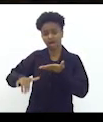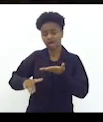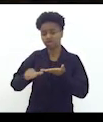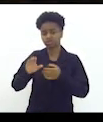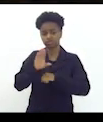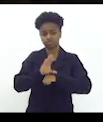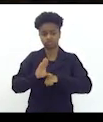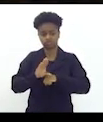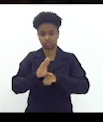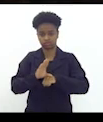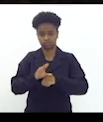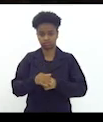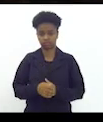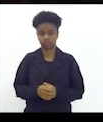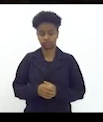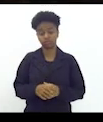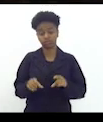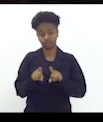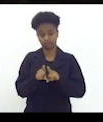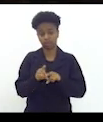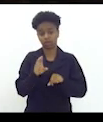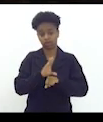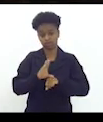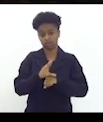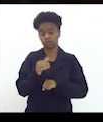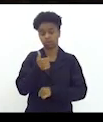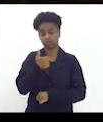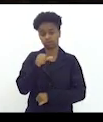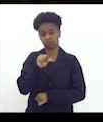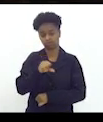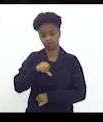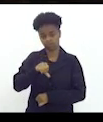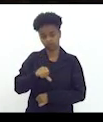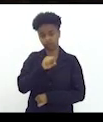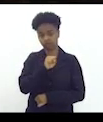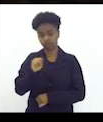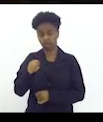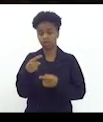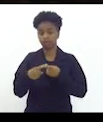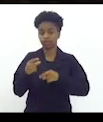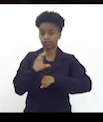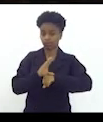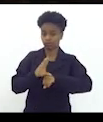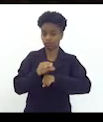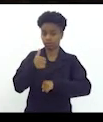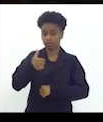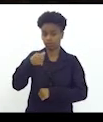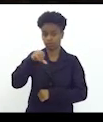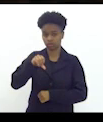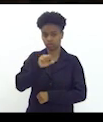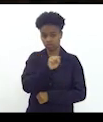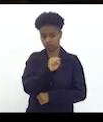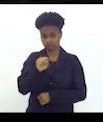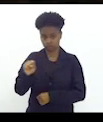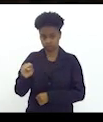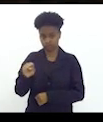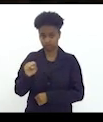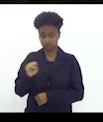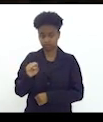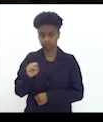constituições, inclusive a Constituição de 88. Na Constituição de 88, coube